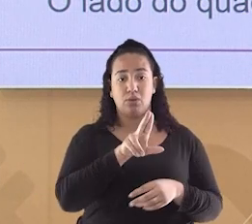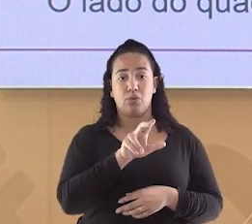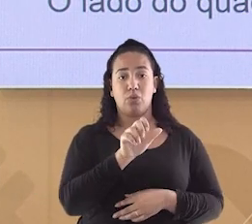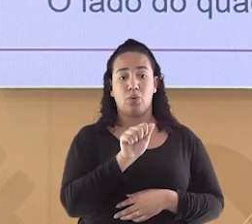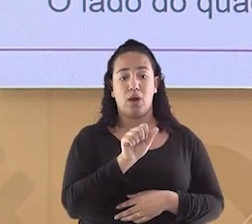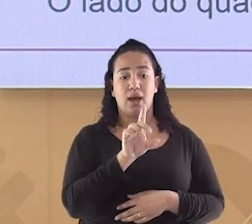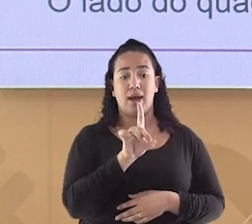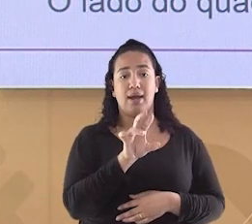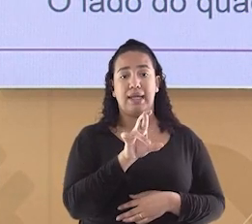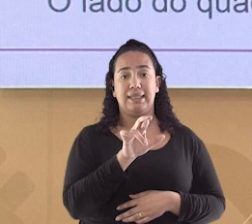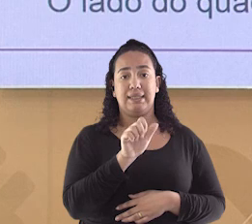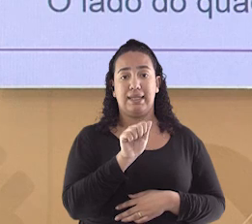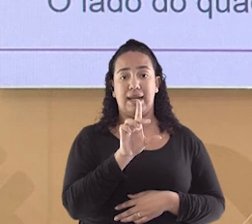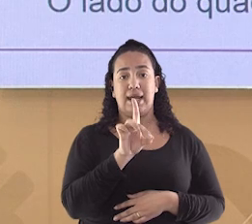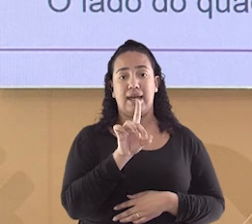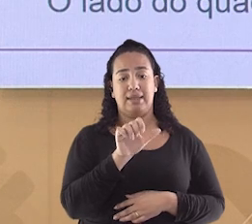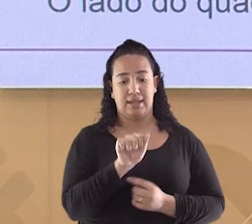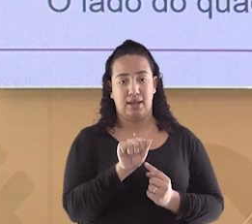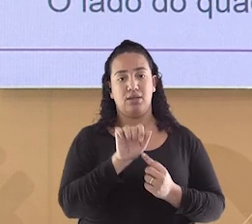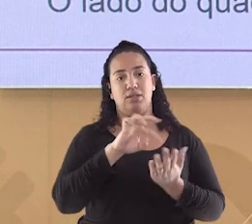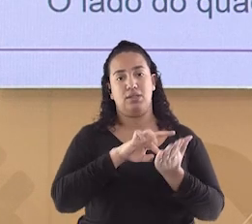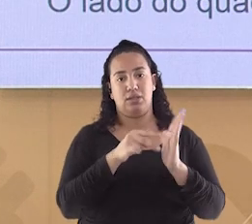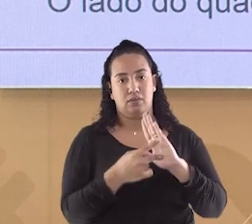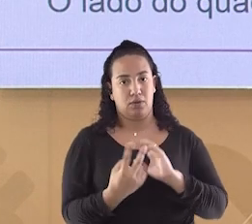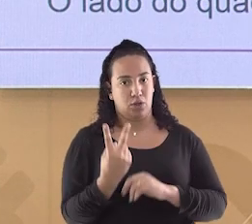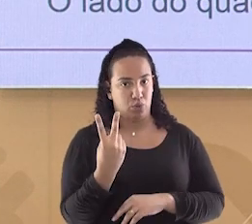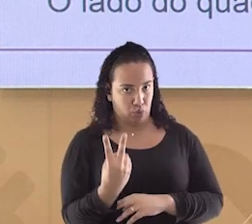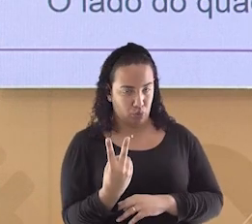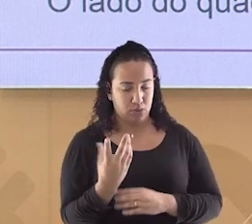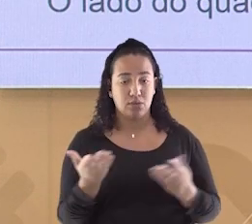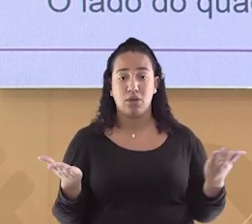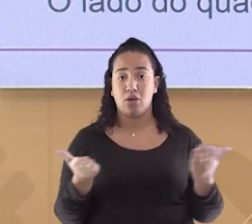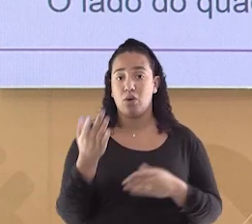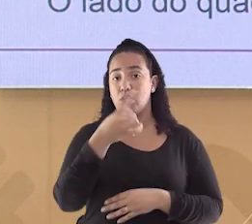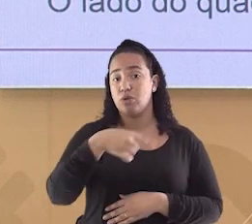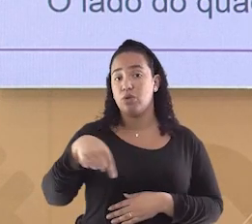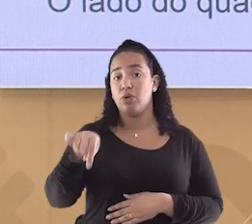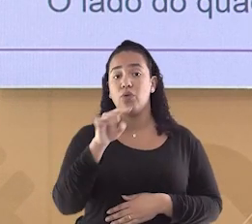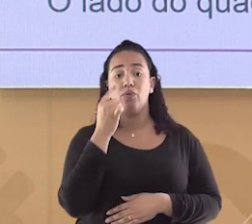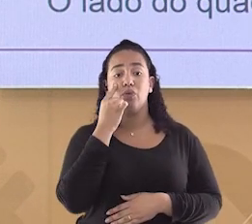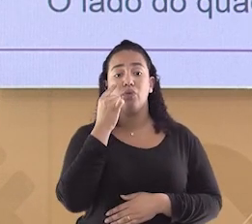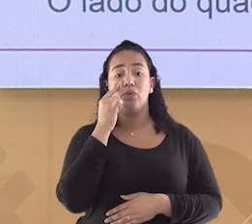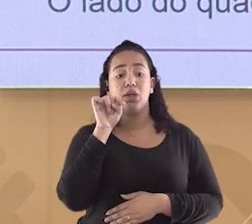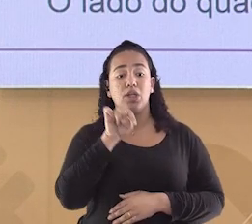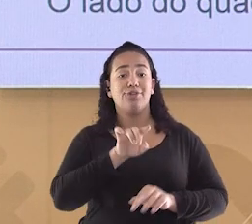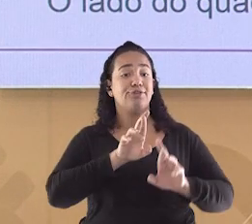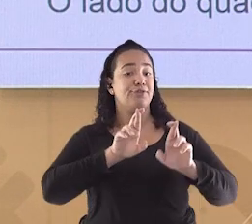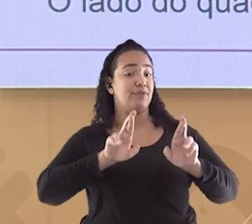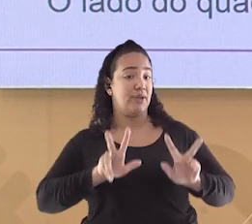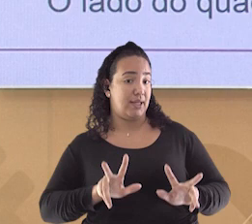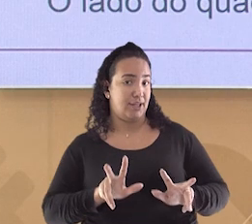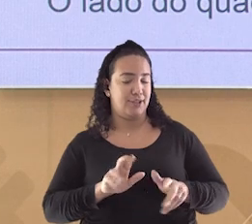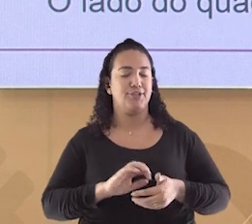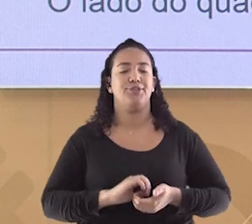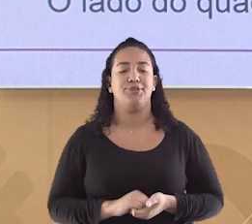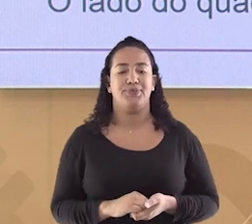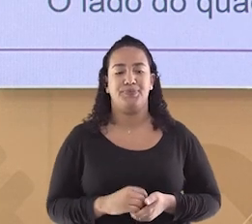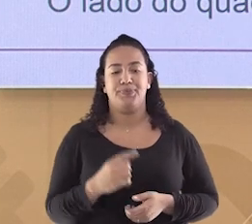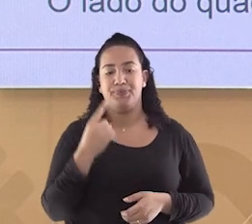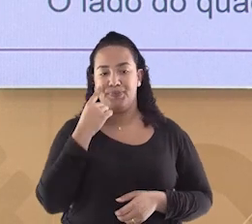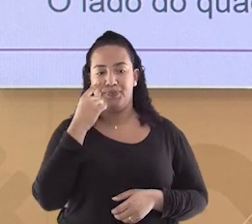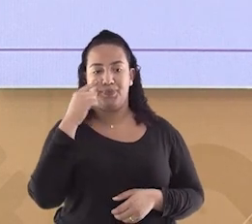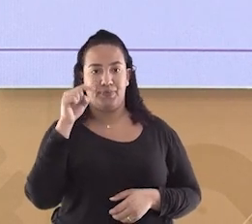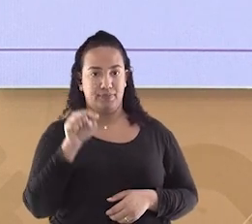que são as raízes com um índice igual a 2. Vamos ver agora uma raiz com um índice diferente de